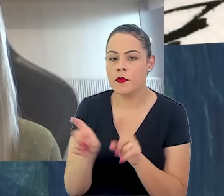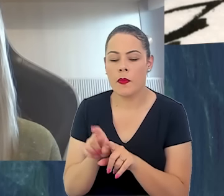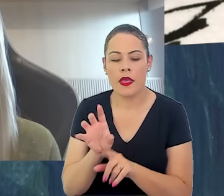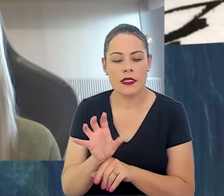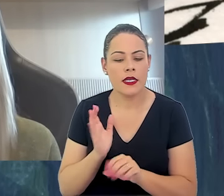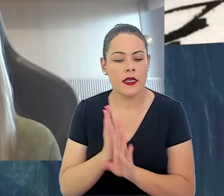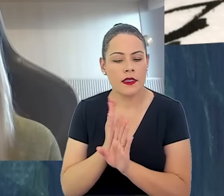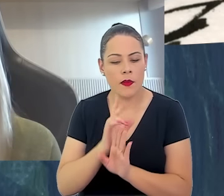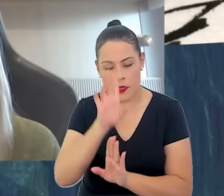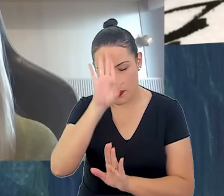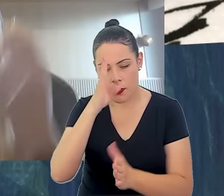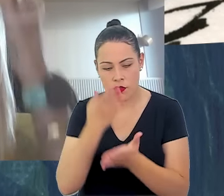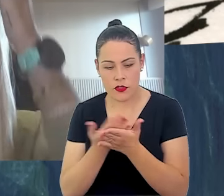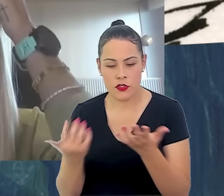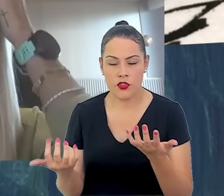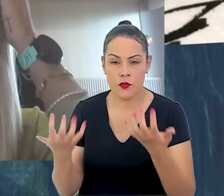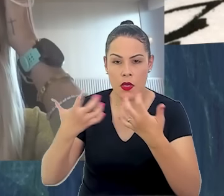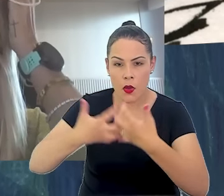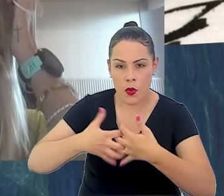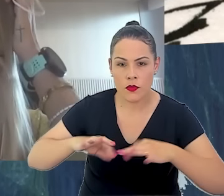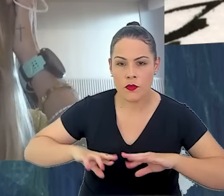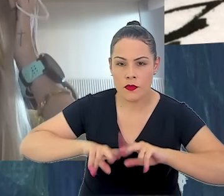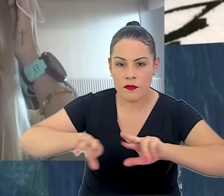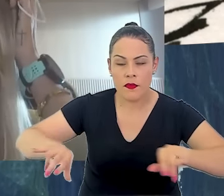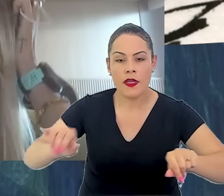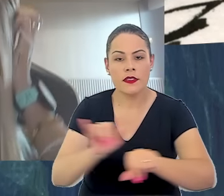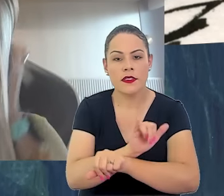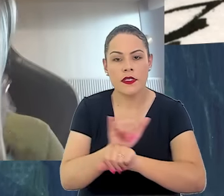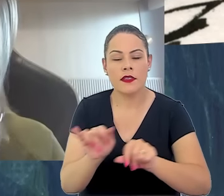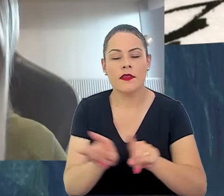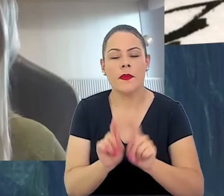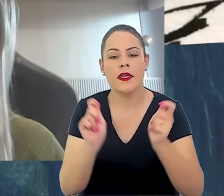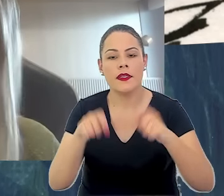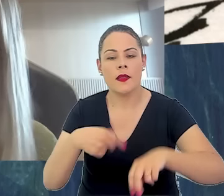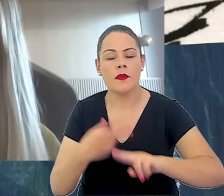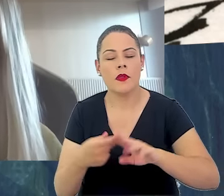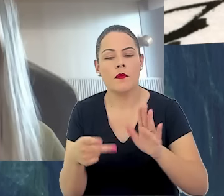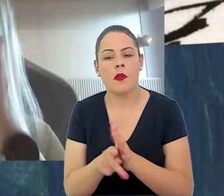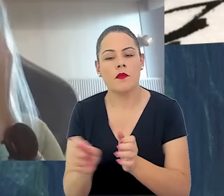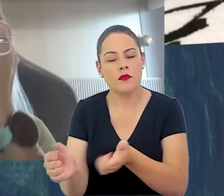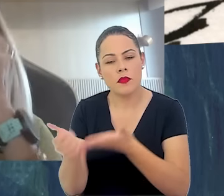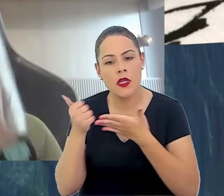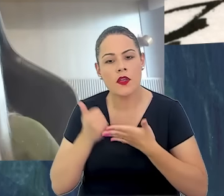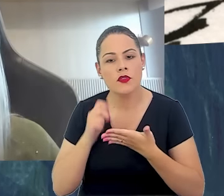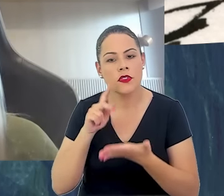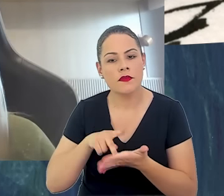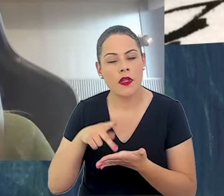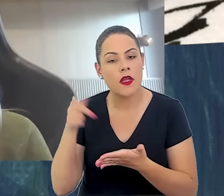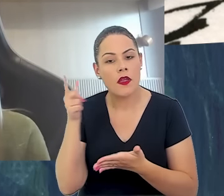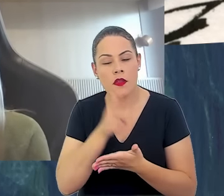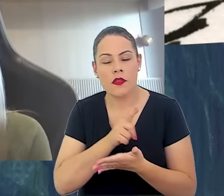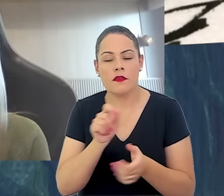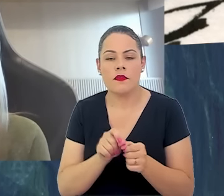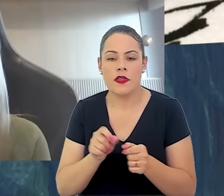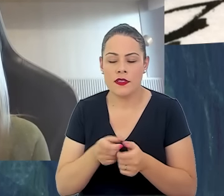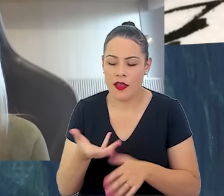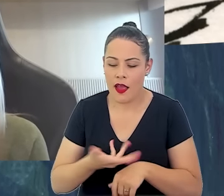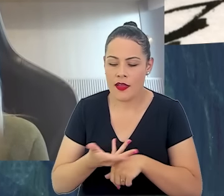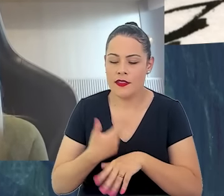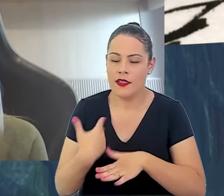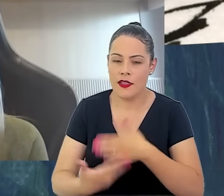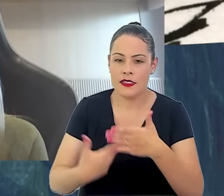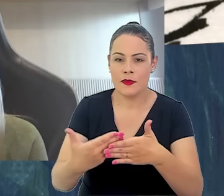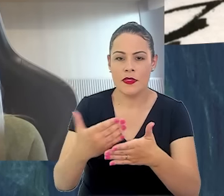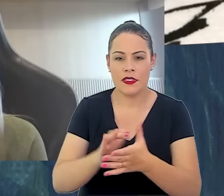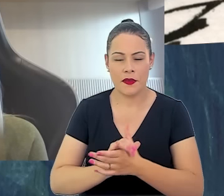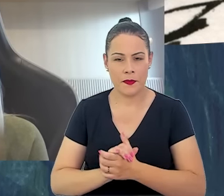eu acho que a conjunção desses instrumentos, não é? Pode nos ajudar a acelerar esse